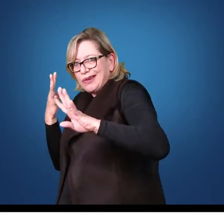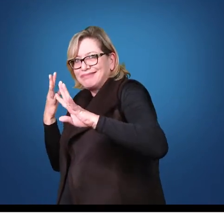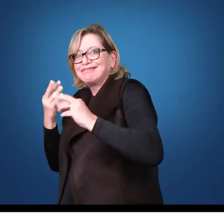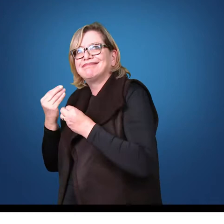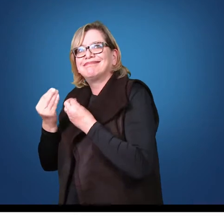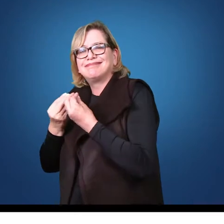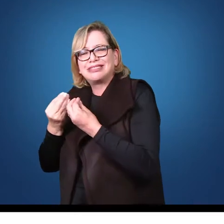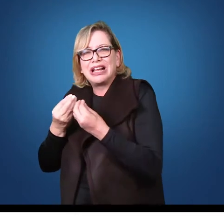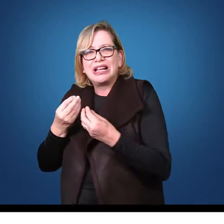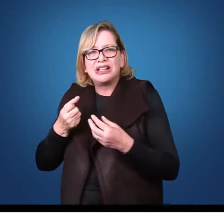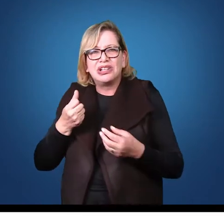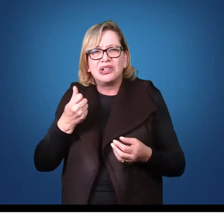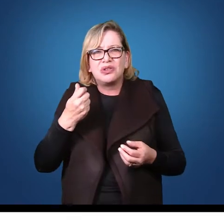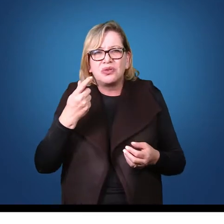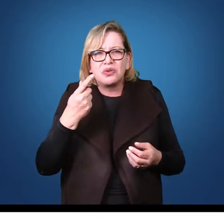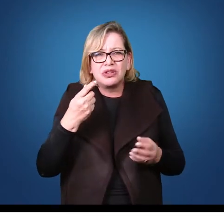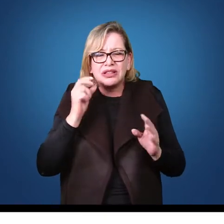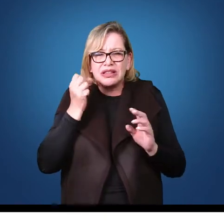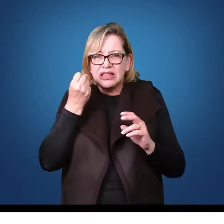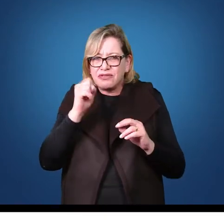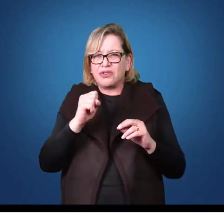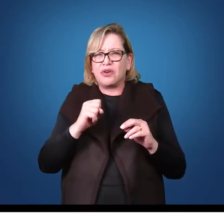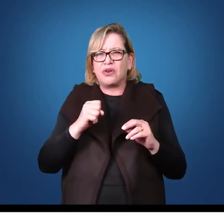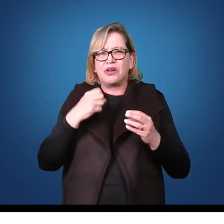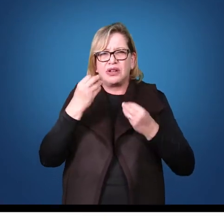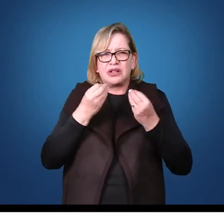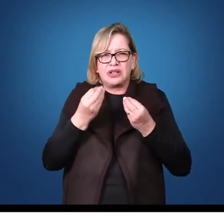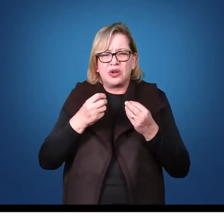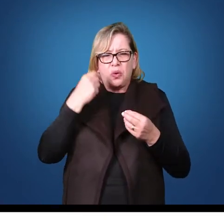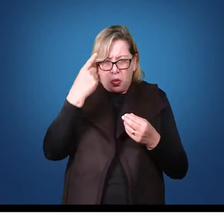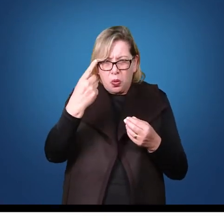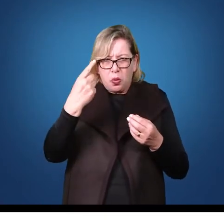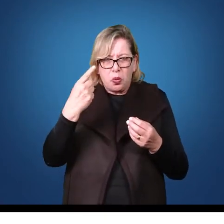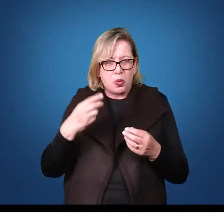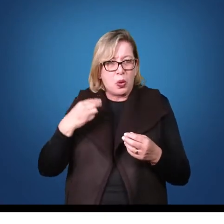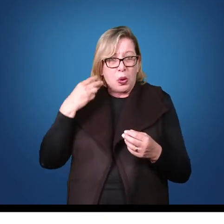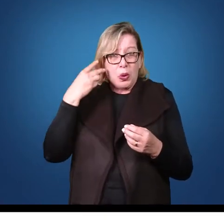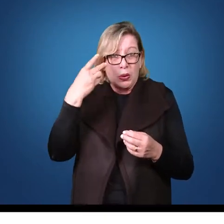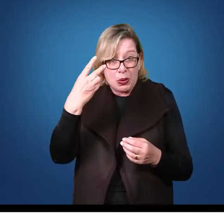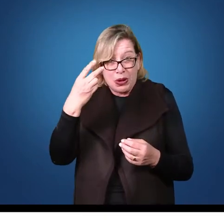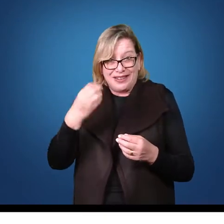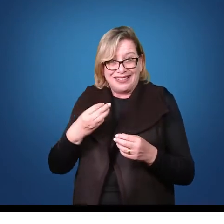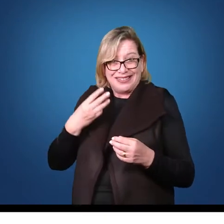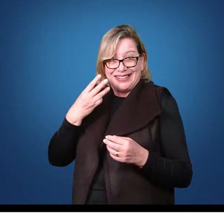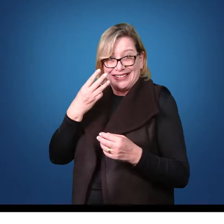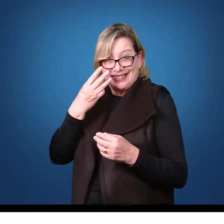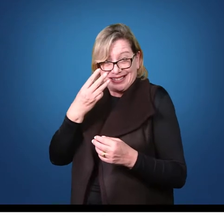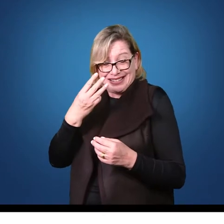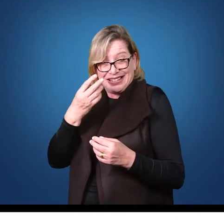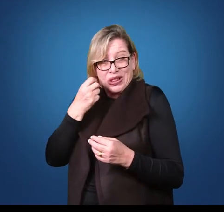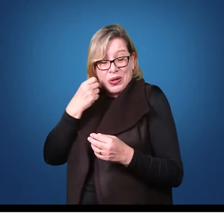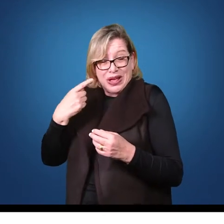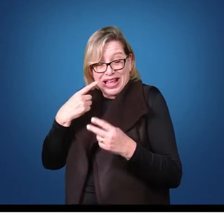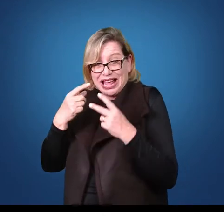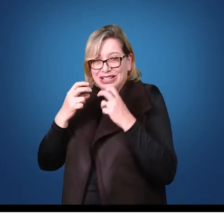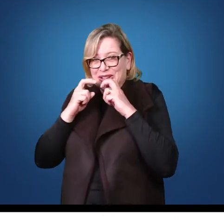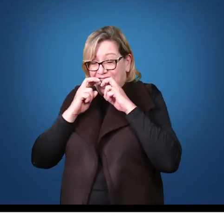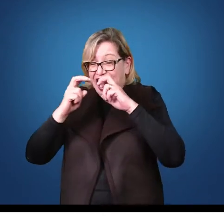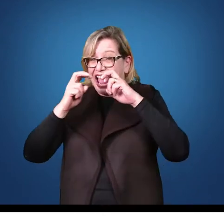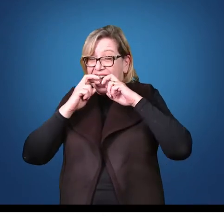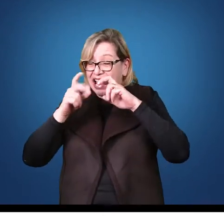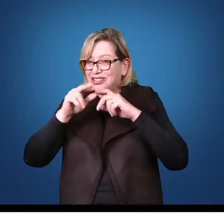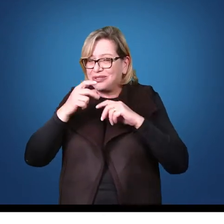Ó, quando o vovô contar até três, os ratos fazem barulho de